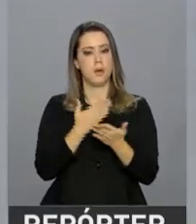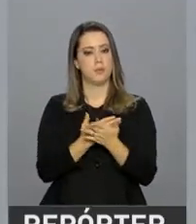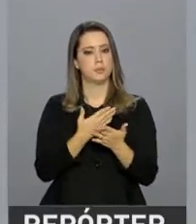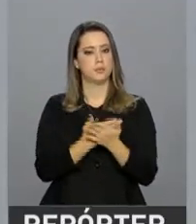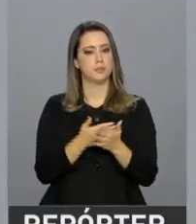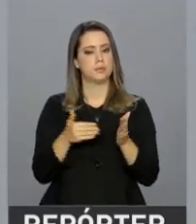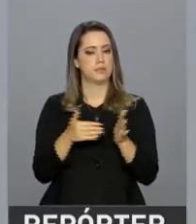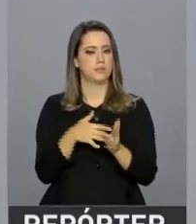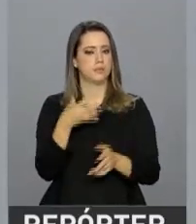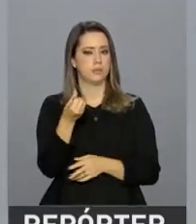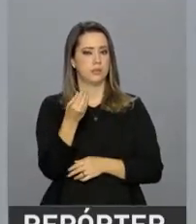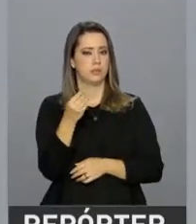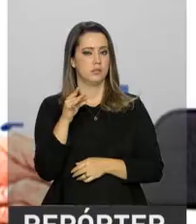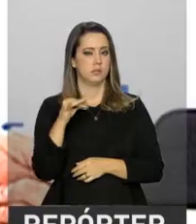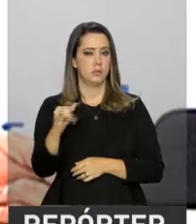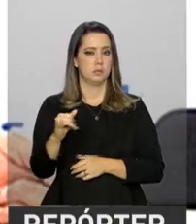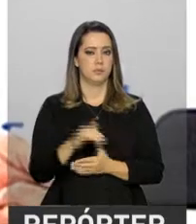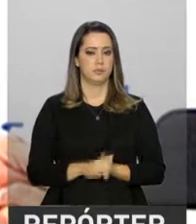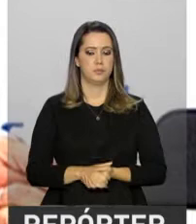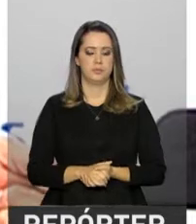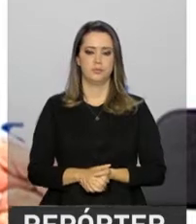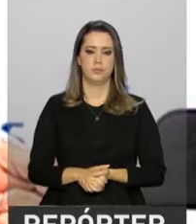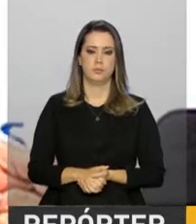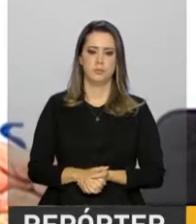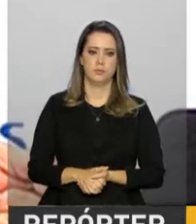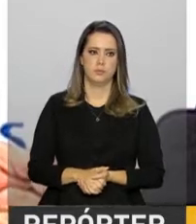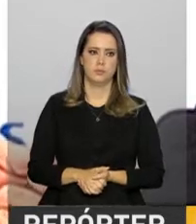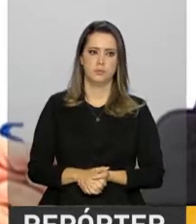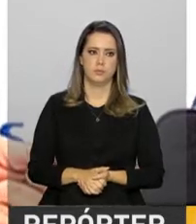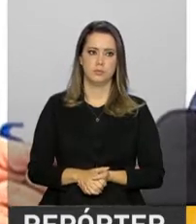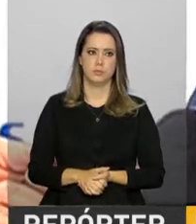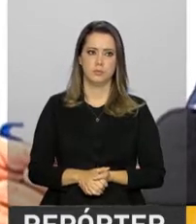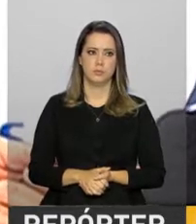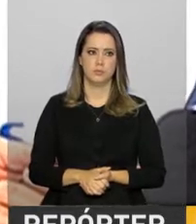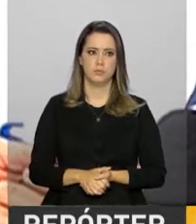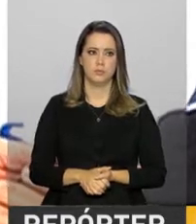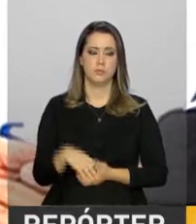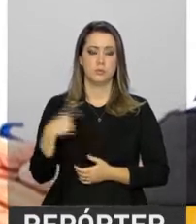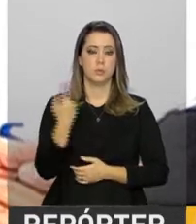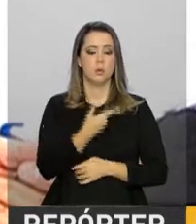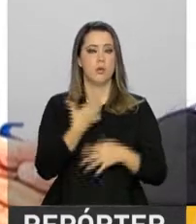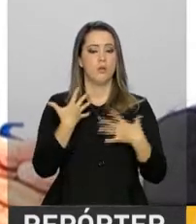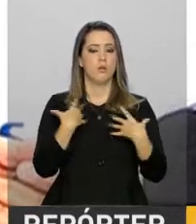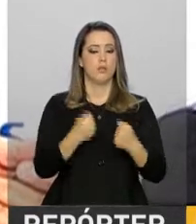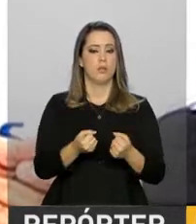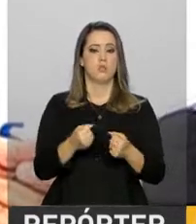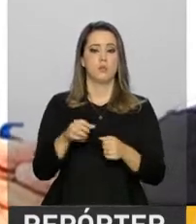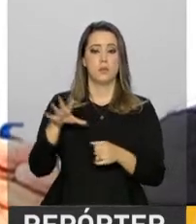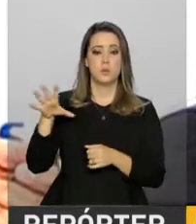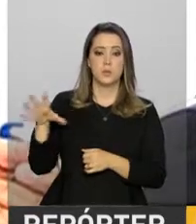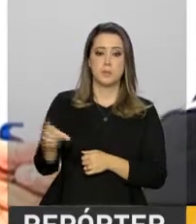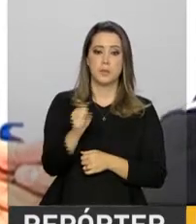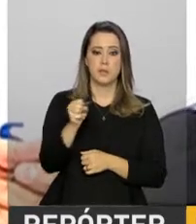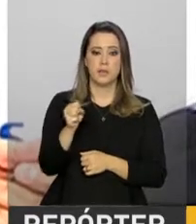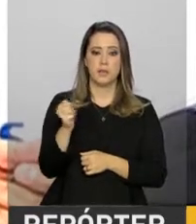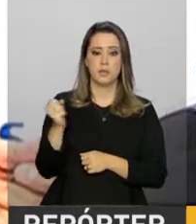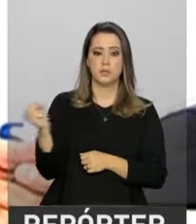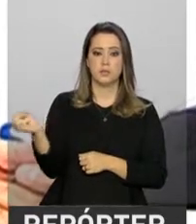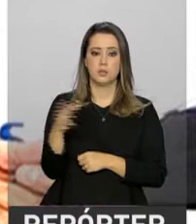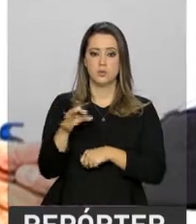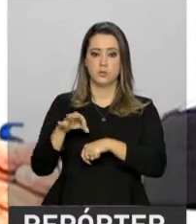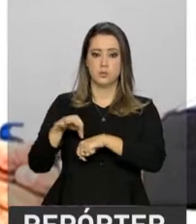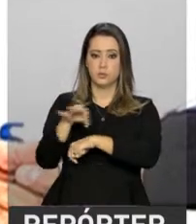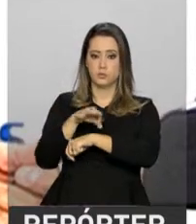por até 60 dias. Nós vamos fazer novas capturas nas áreas, tá? Nós